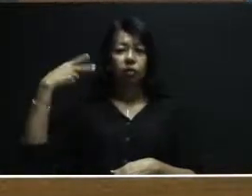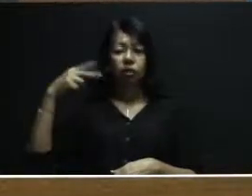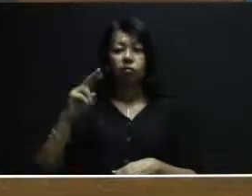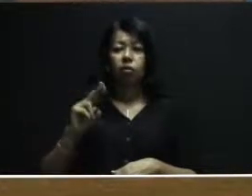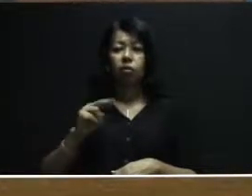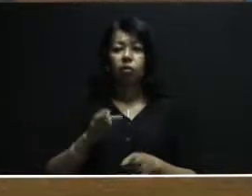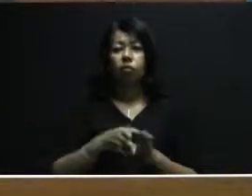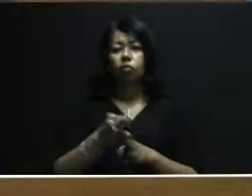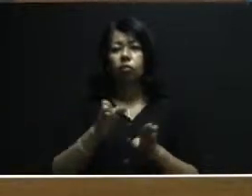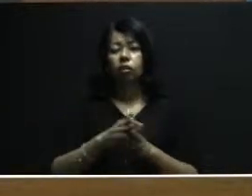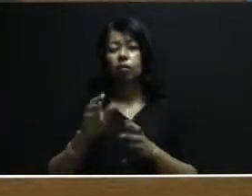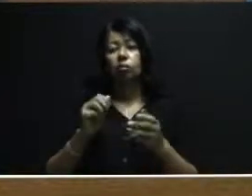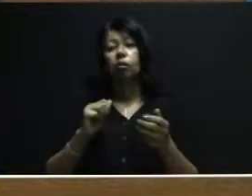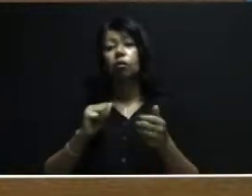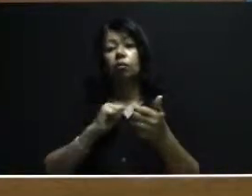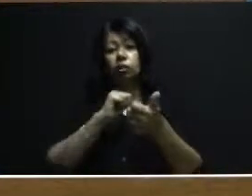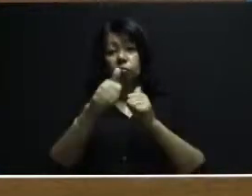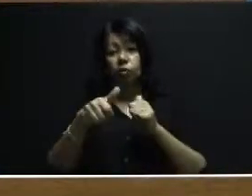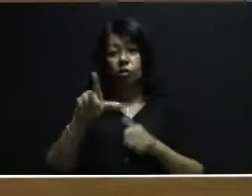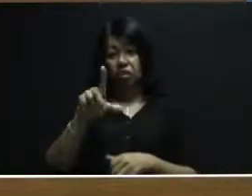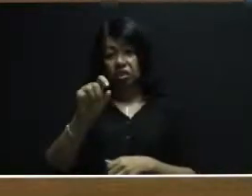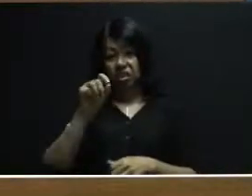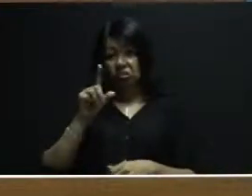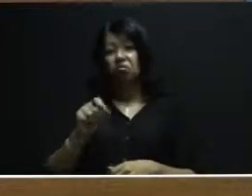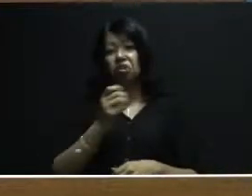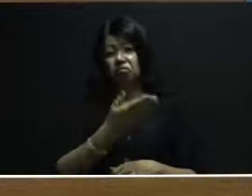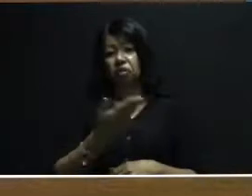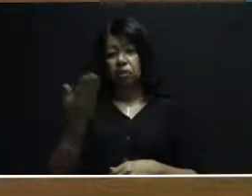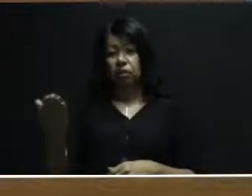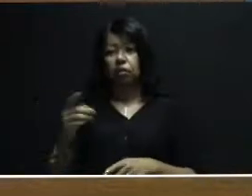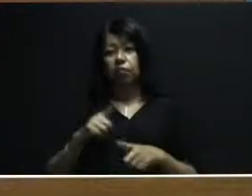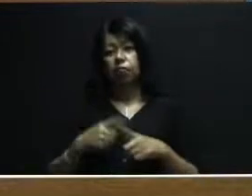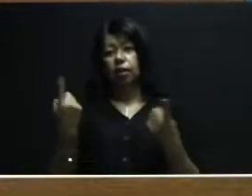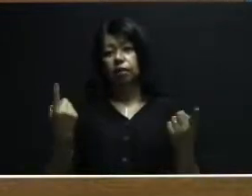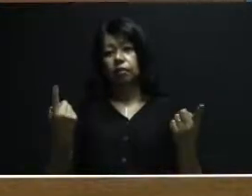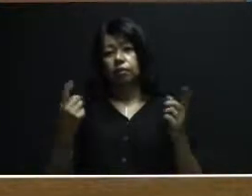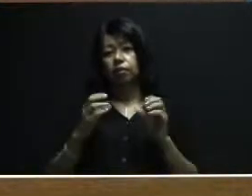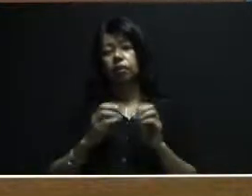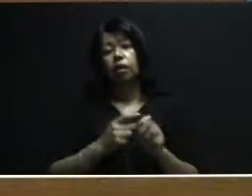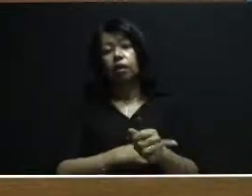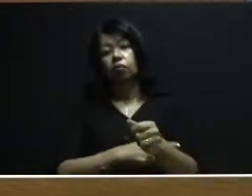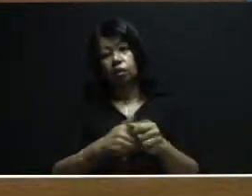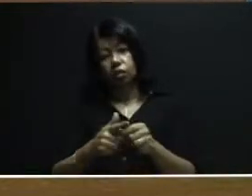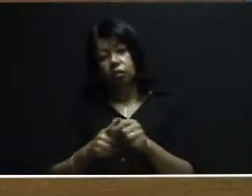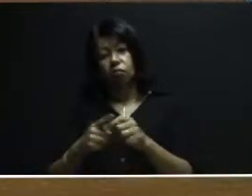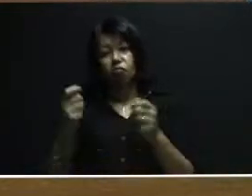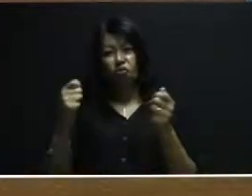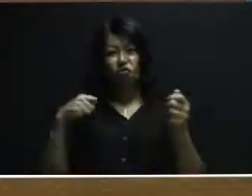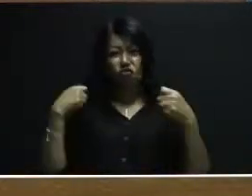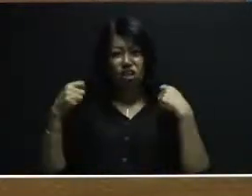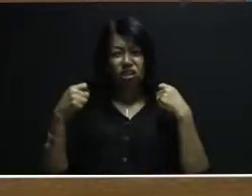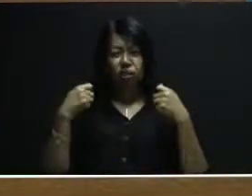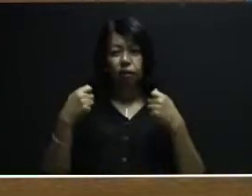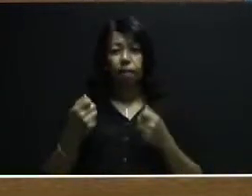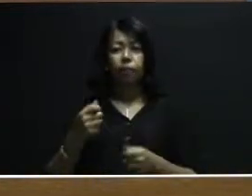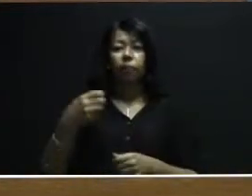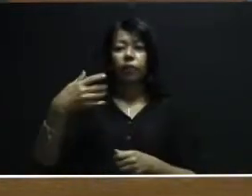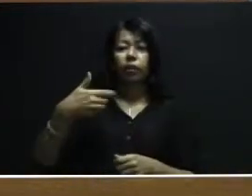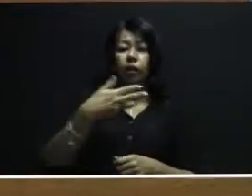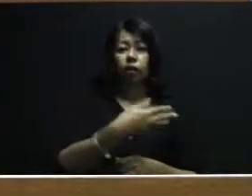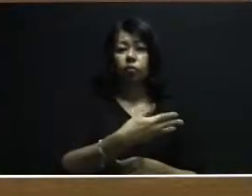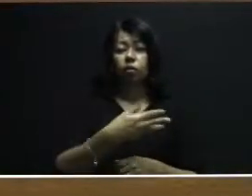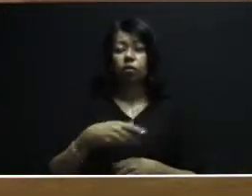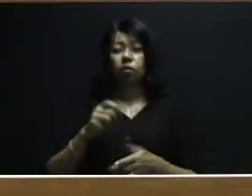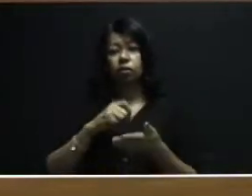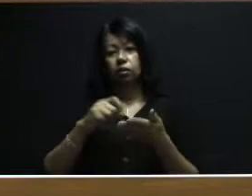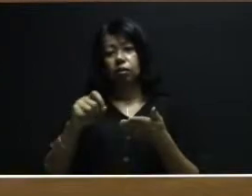nem o Conselho de Esportes quem escolheu os senhores. Foi a Educação Física. 14 letras, 2 palavras e